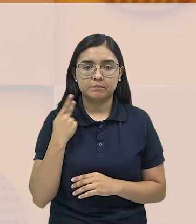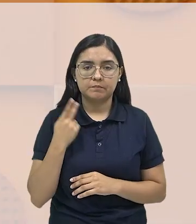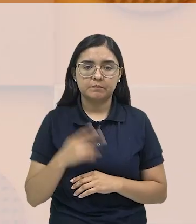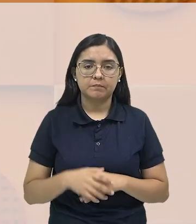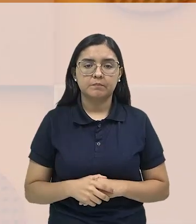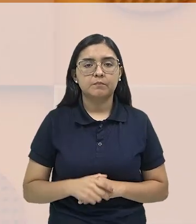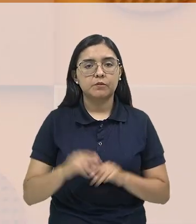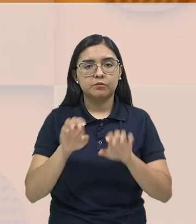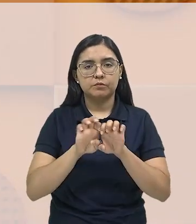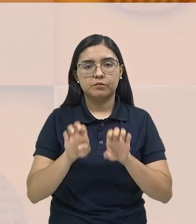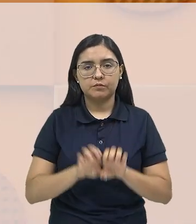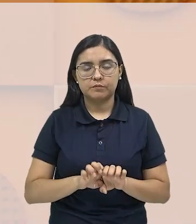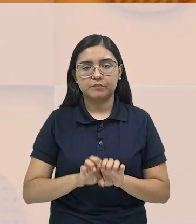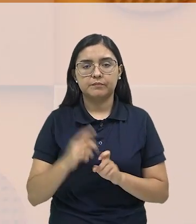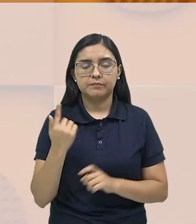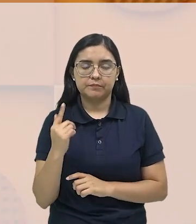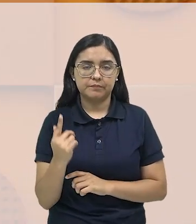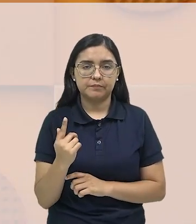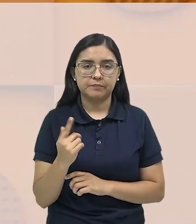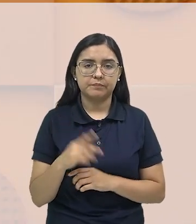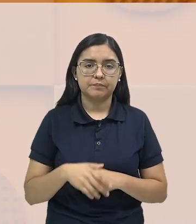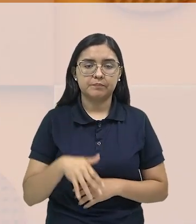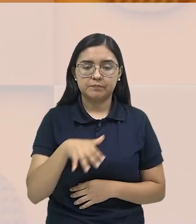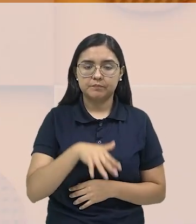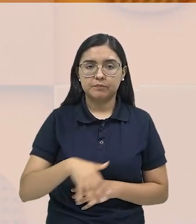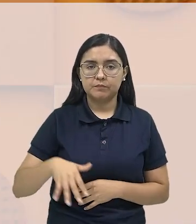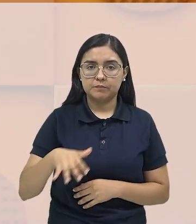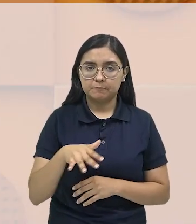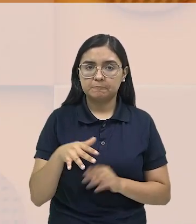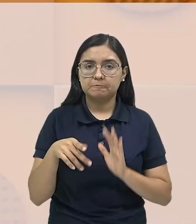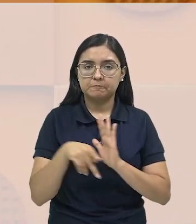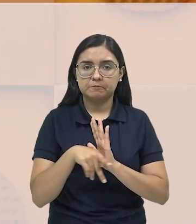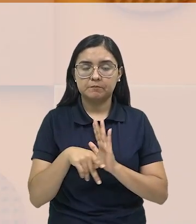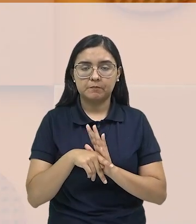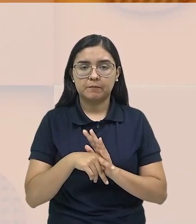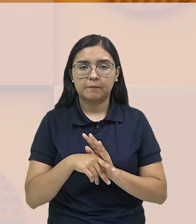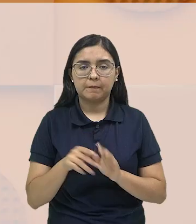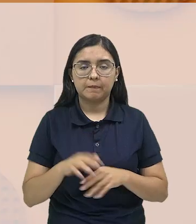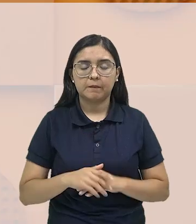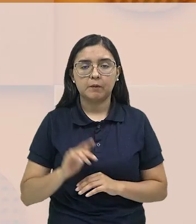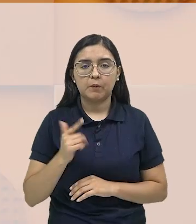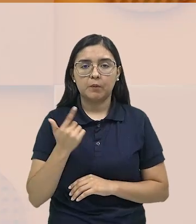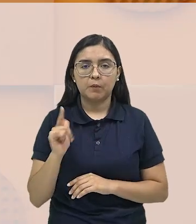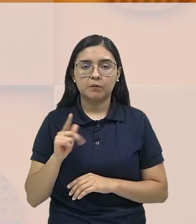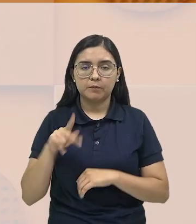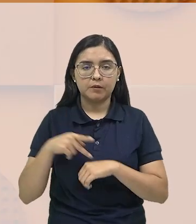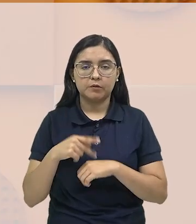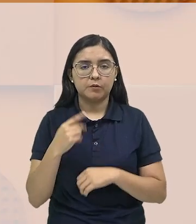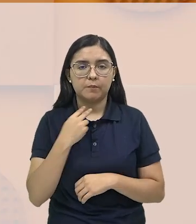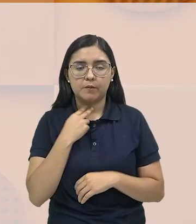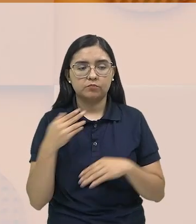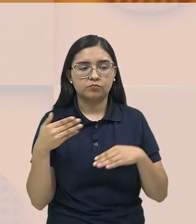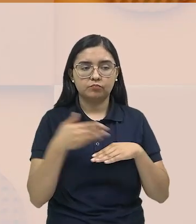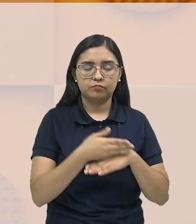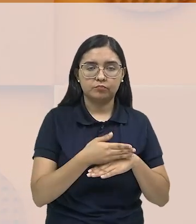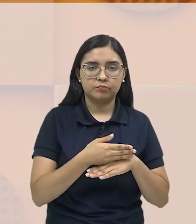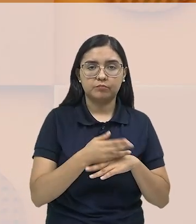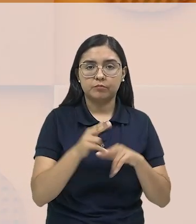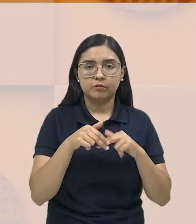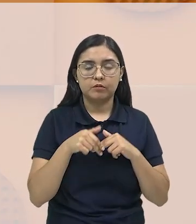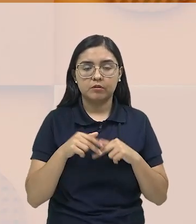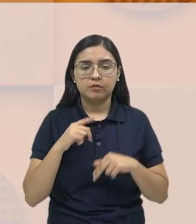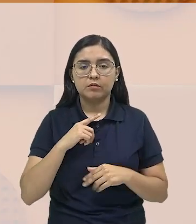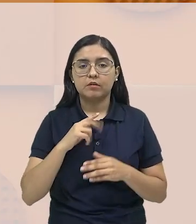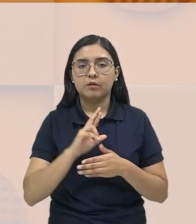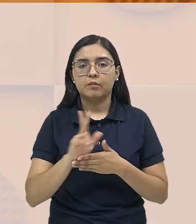estrutura geográfica, tá? A questão do espaço mesmo, não pode ser invadido ali por outro país, porque aquele não faz parte